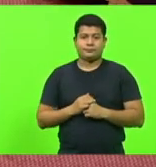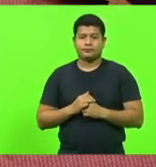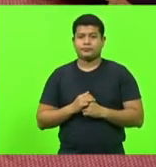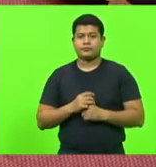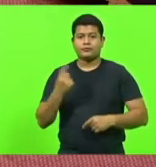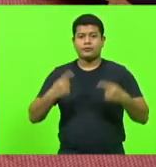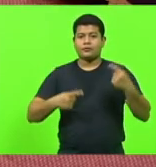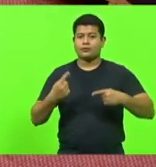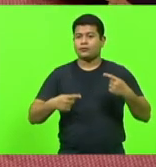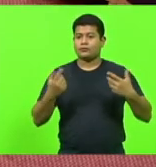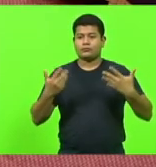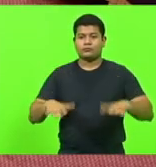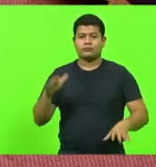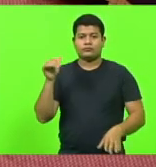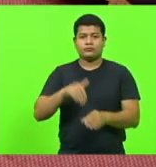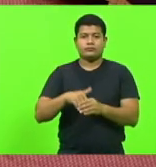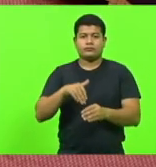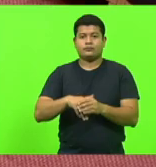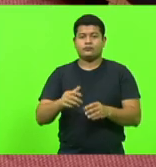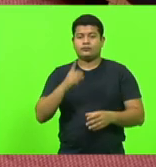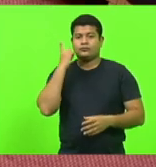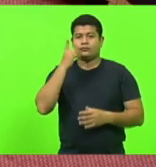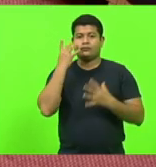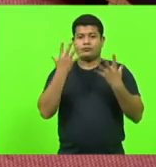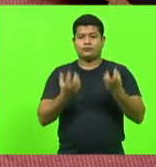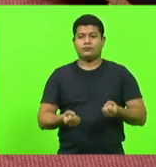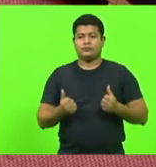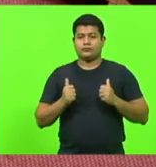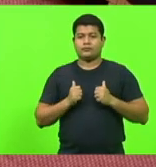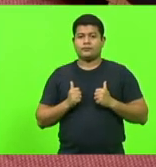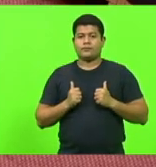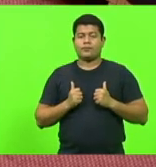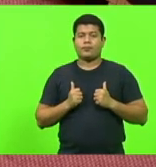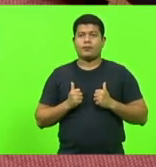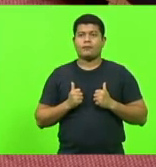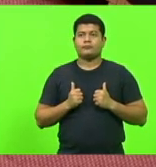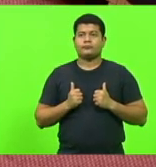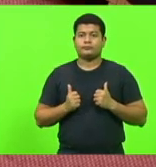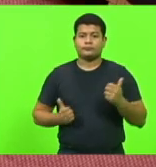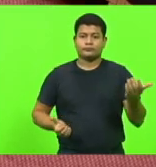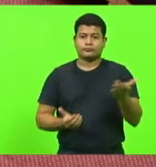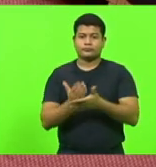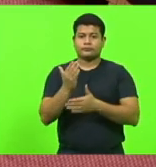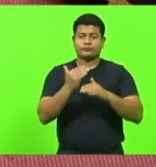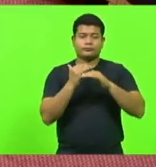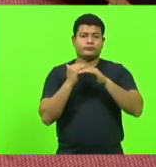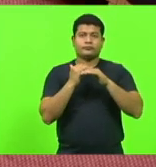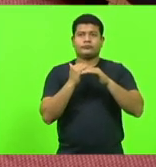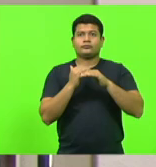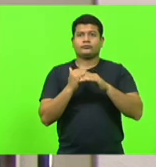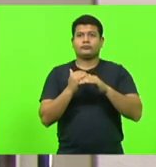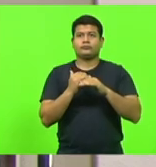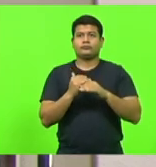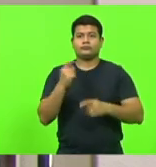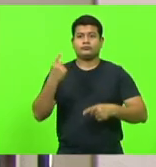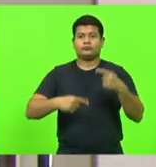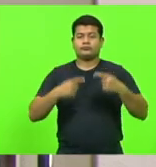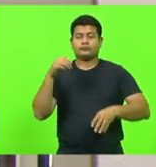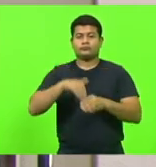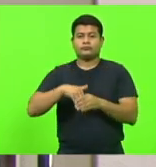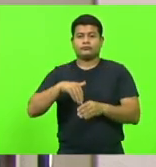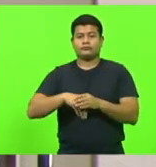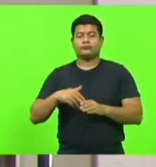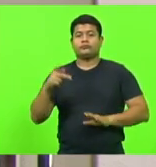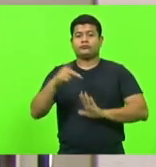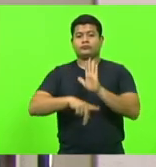não havendo quem queira discutir, em votação, deputados que aprovam, permaneçam como se encontra. Aprovado por unanimidade. Discussão e votação em turno